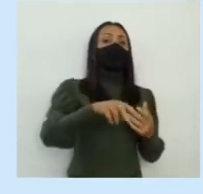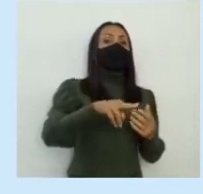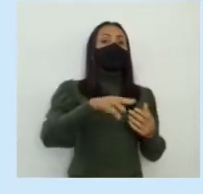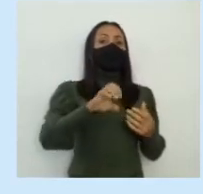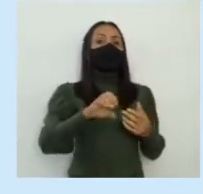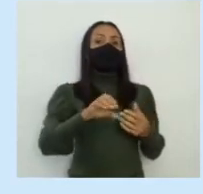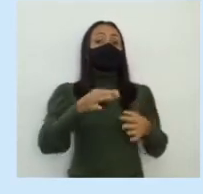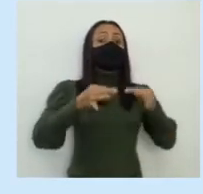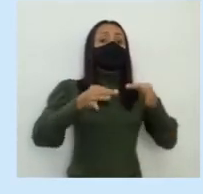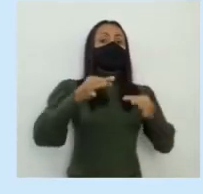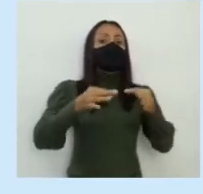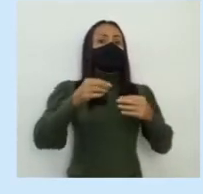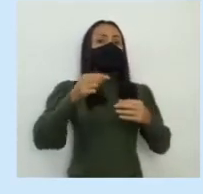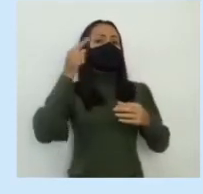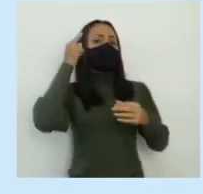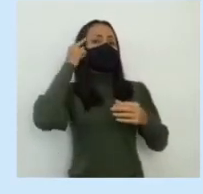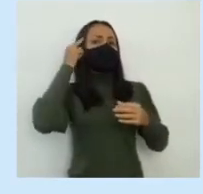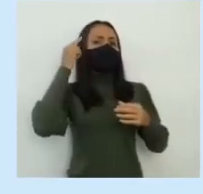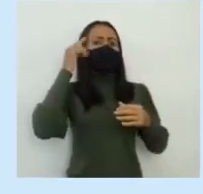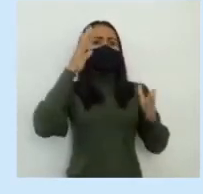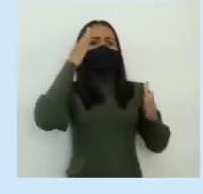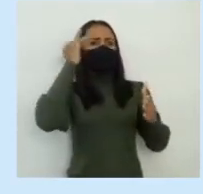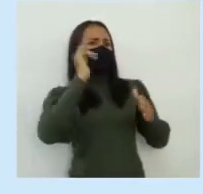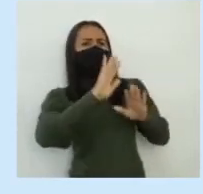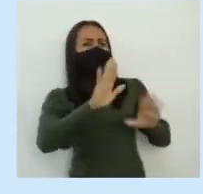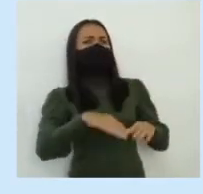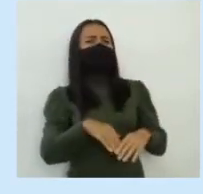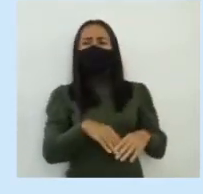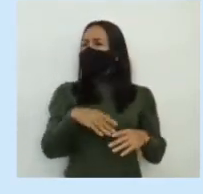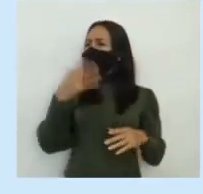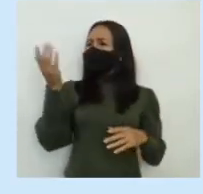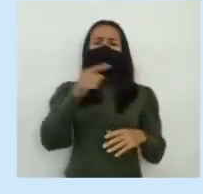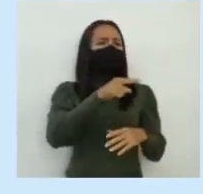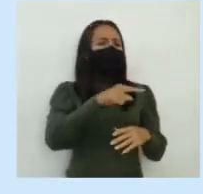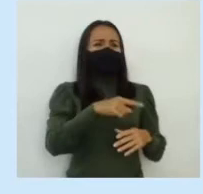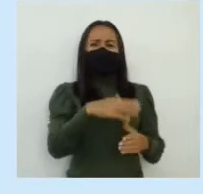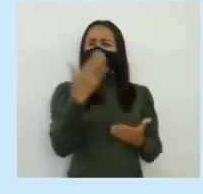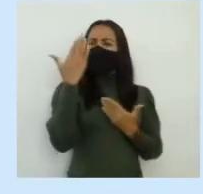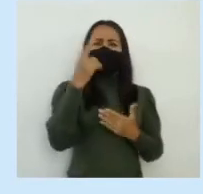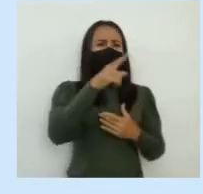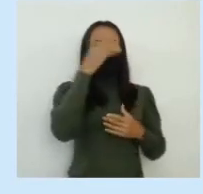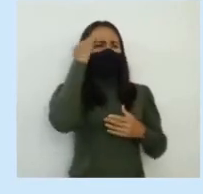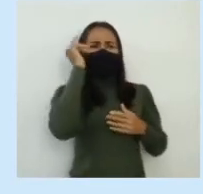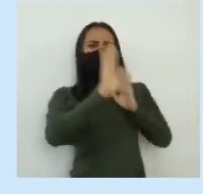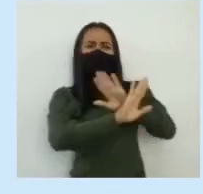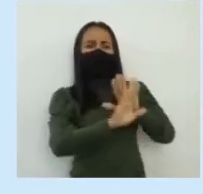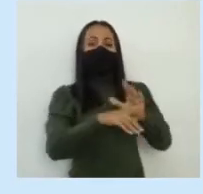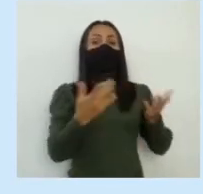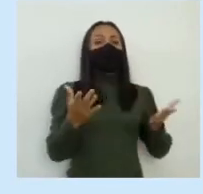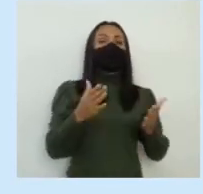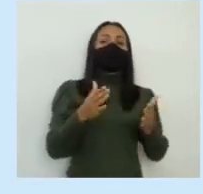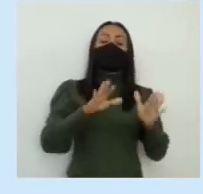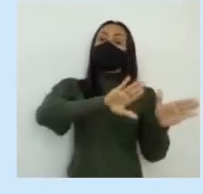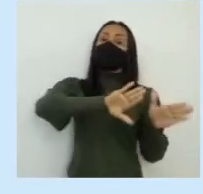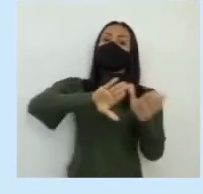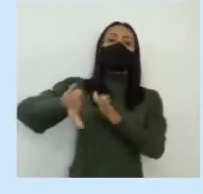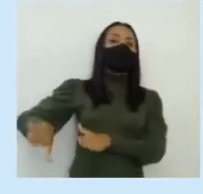pré-julgou, a gente já imagina que ele não sabe, a gente já desconfia, a gente, independente do que a gente pense, a gente